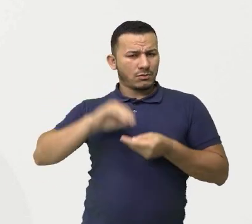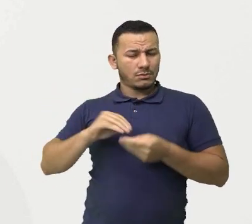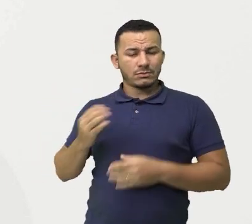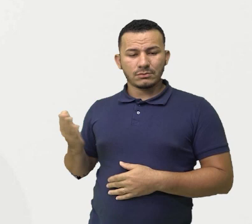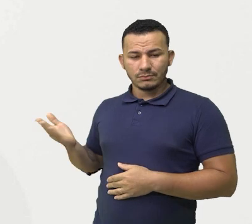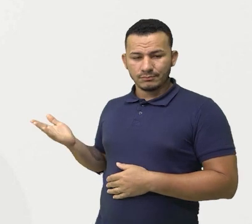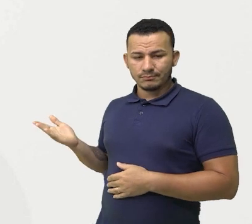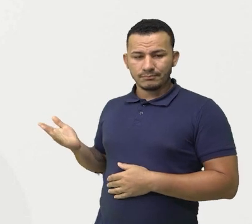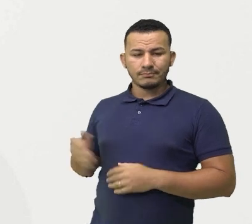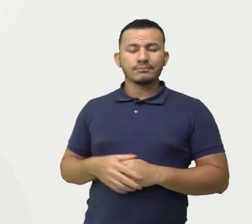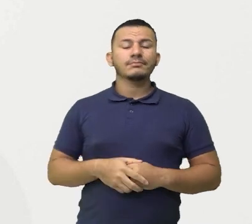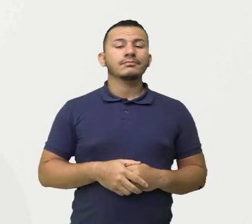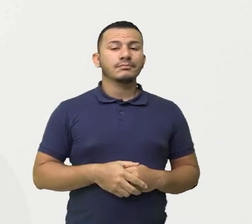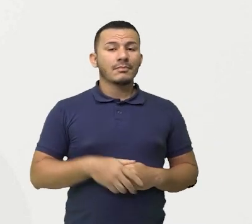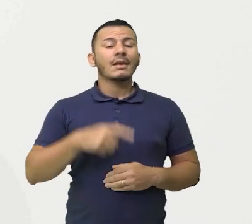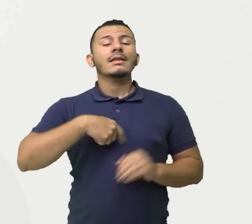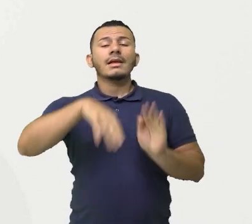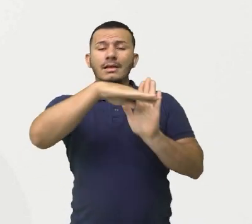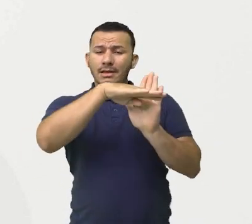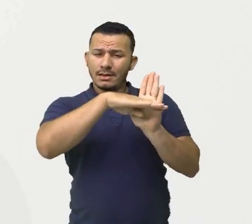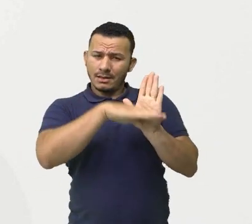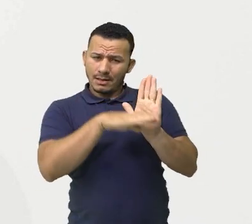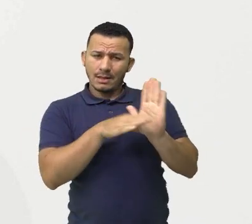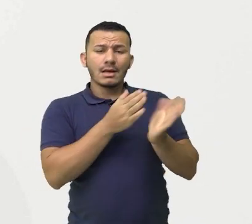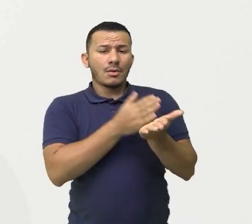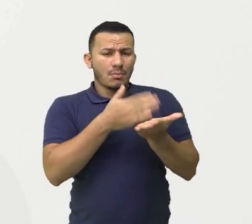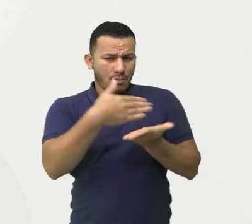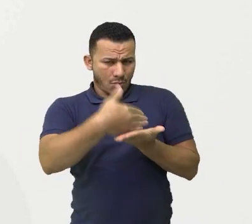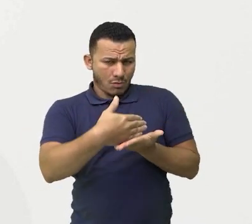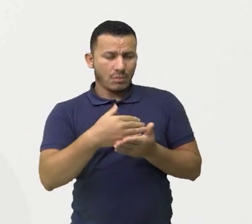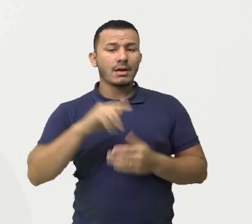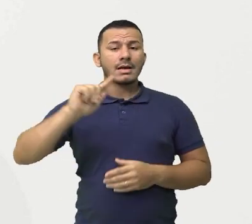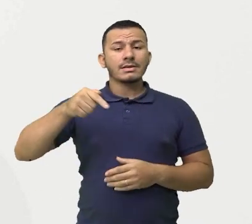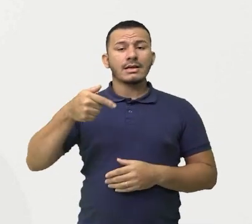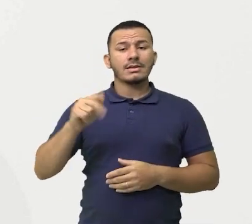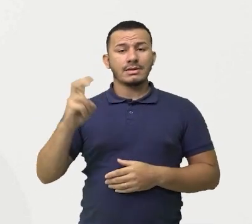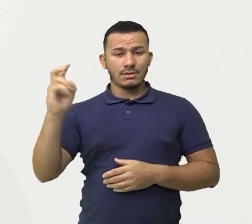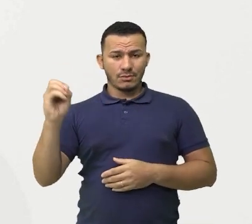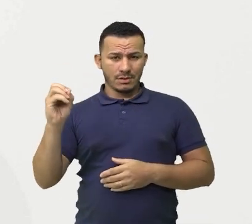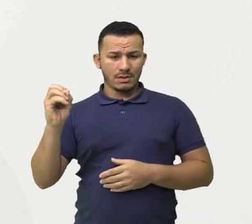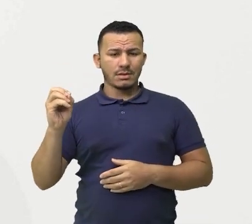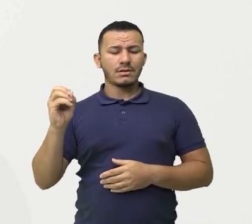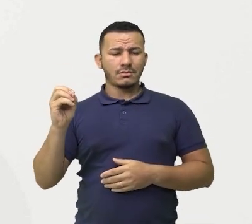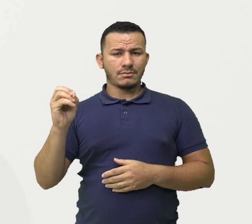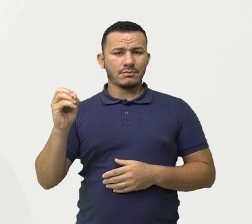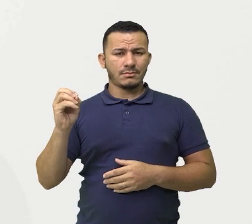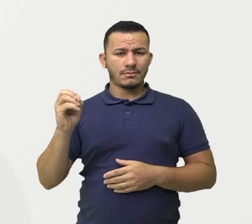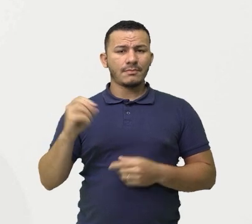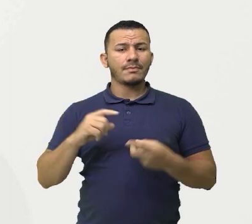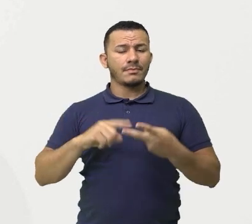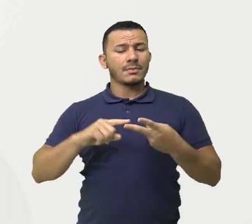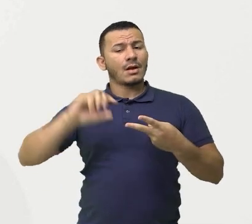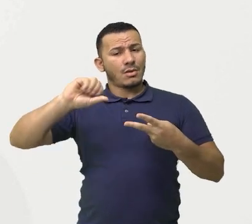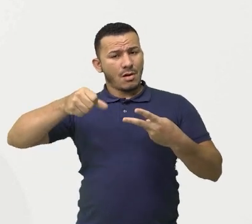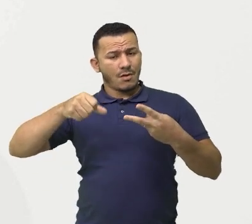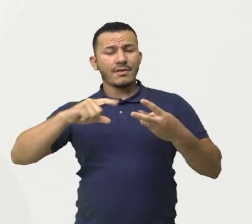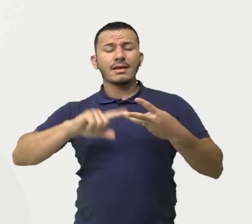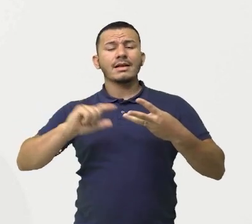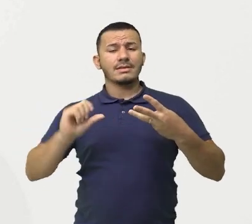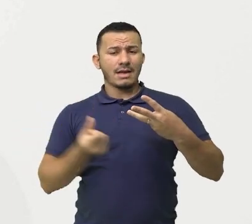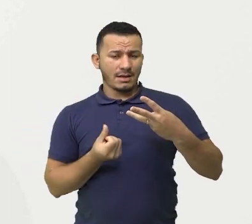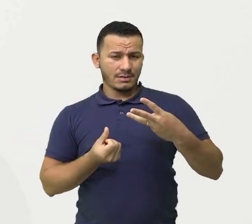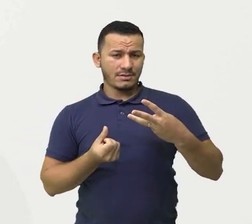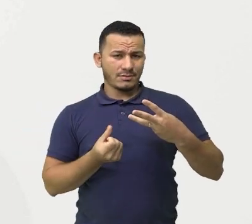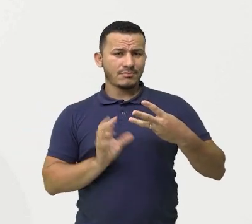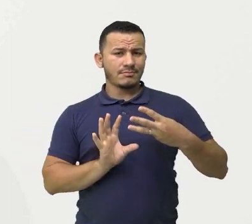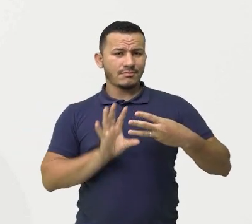aqui, ó. Podemos concluir que os preços de venda dos bolos são R$ 7,50, R$ 9,00 e R$ 6,00. A gente viu